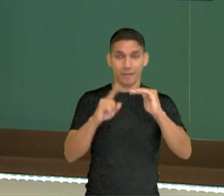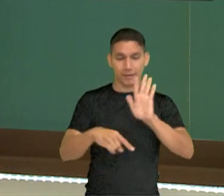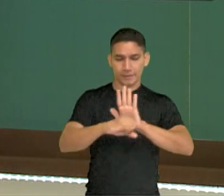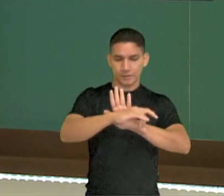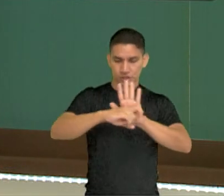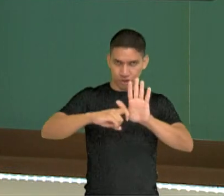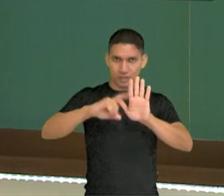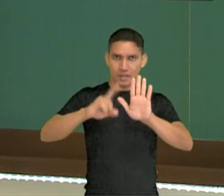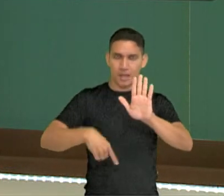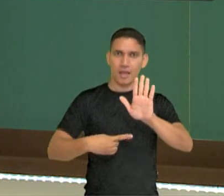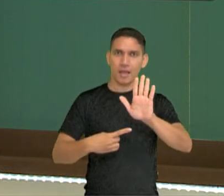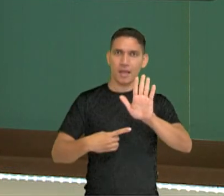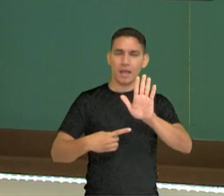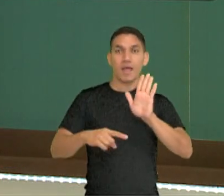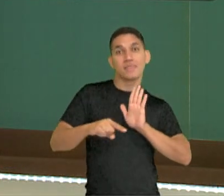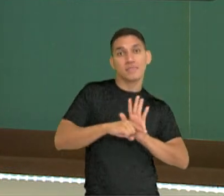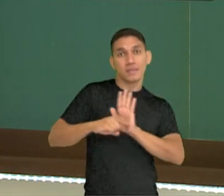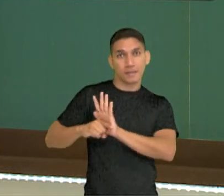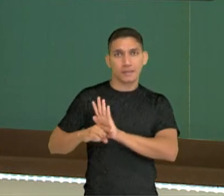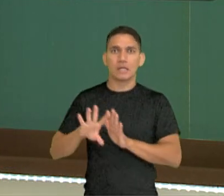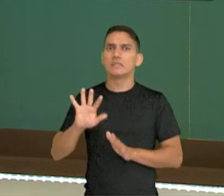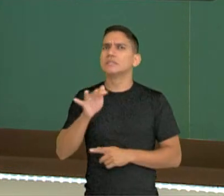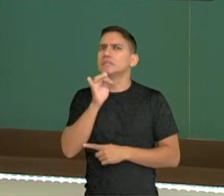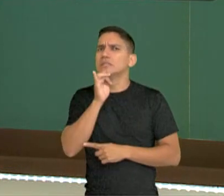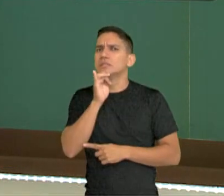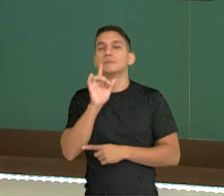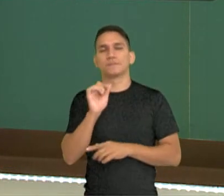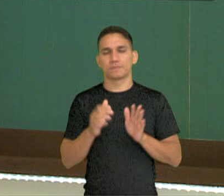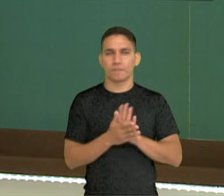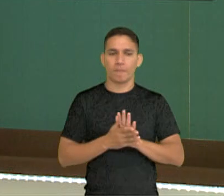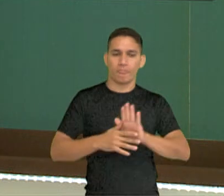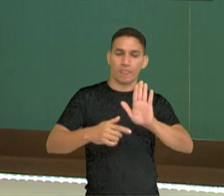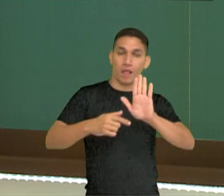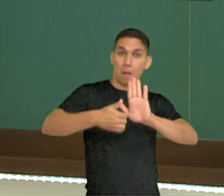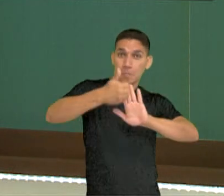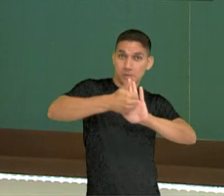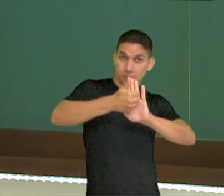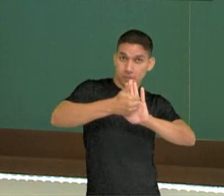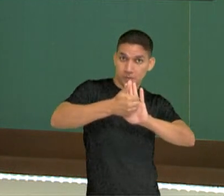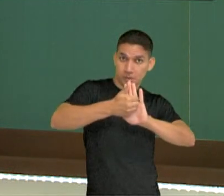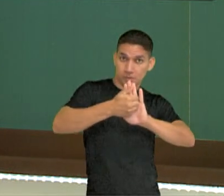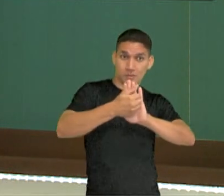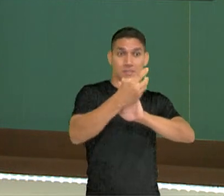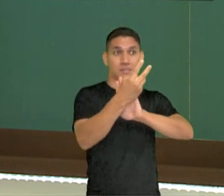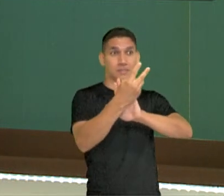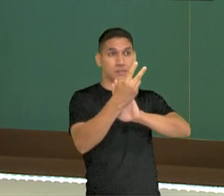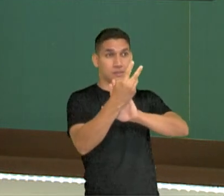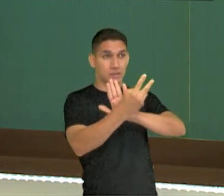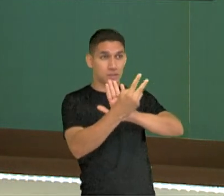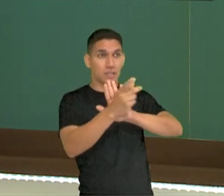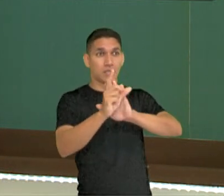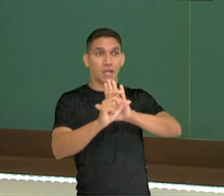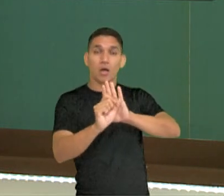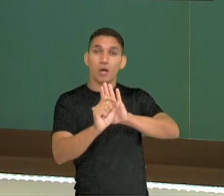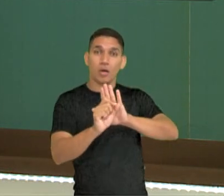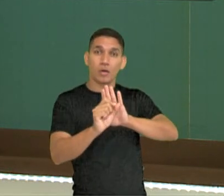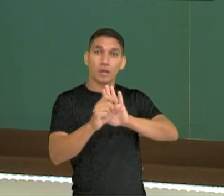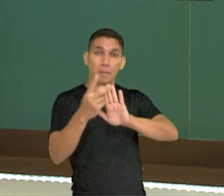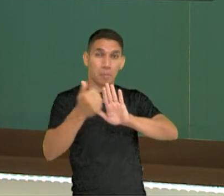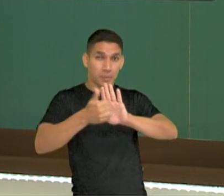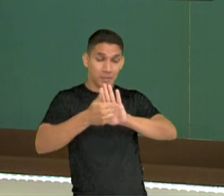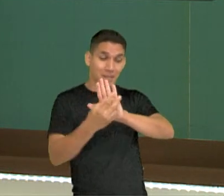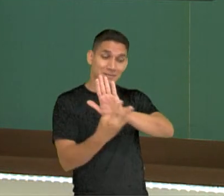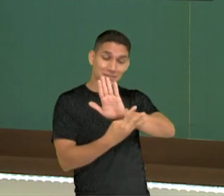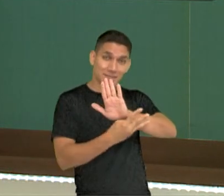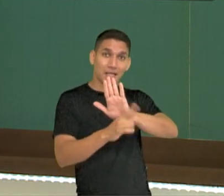é, primeiro e terceiro quadrante têm ângulos de tangente positiva, segundo e quarto quadrante têm ângulos